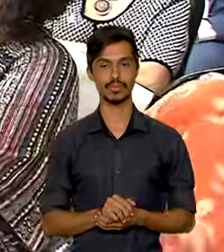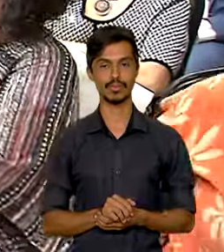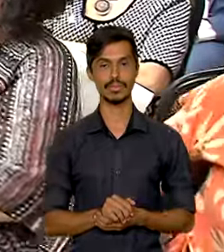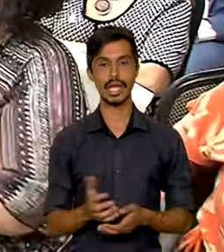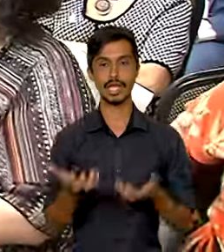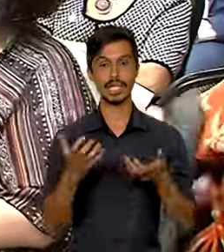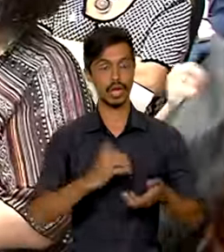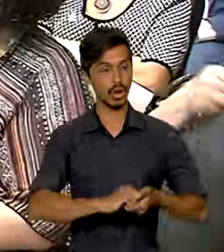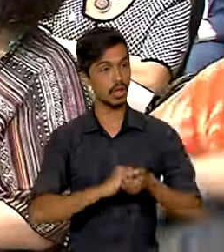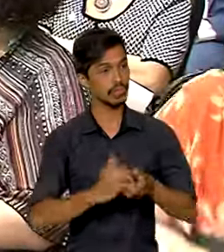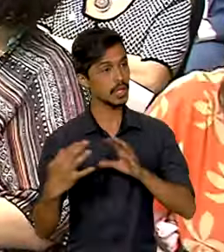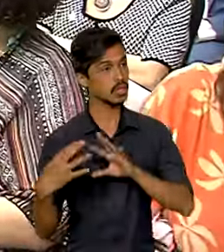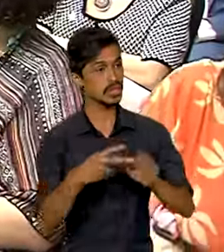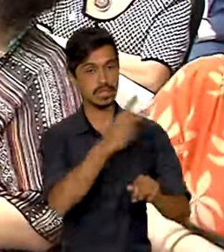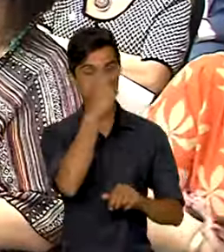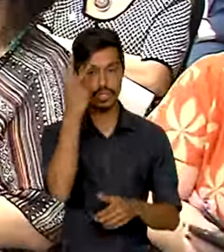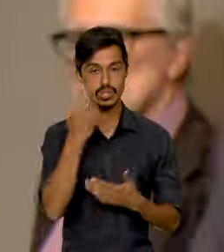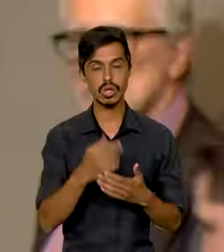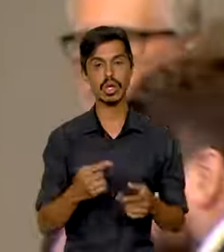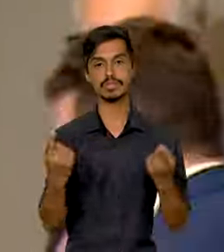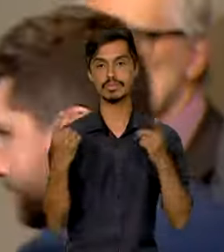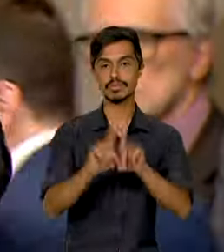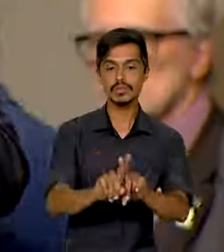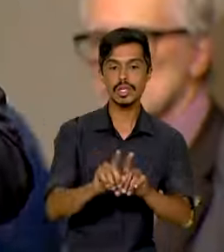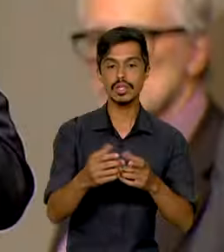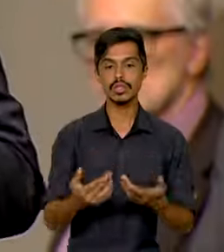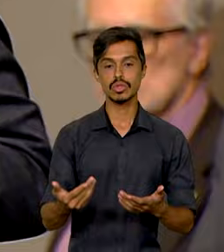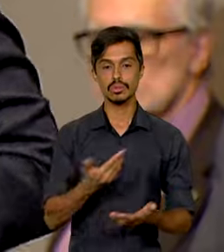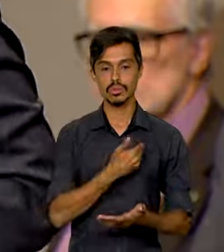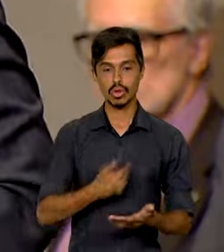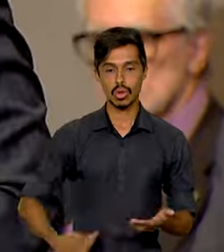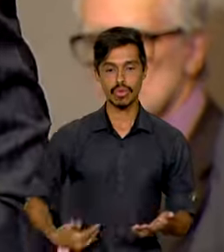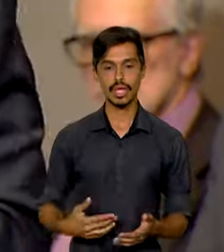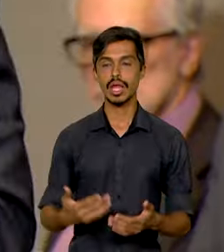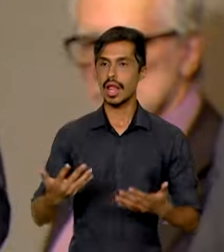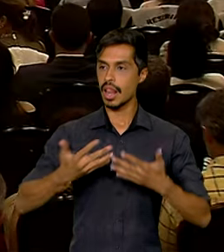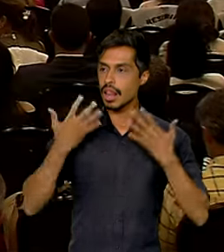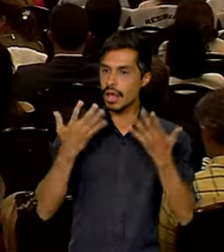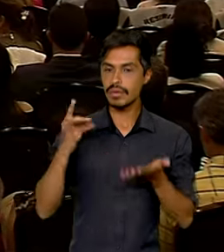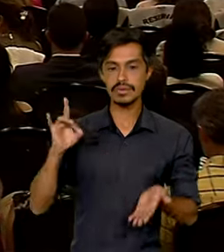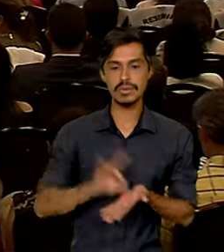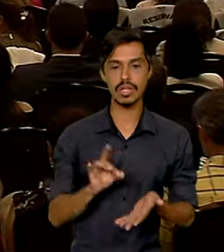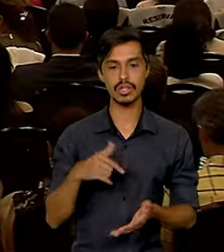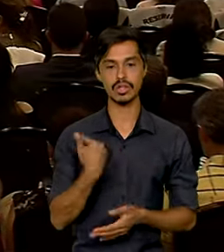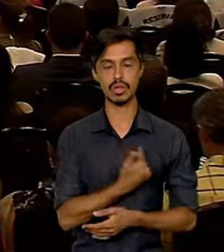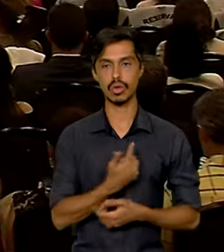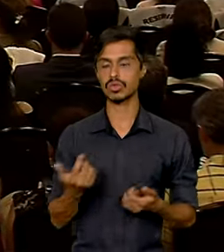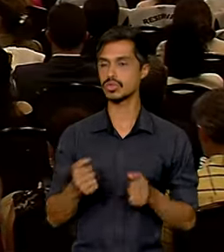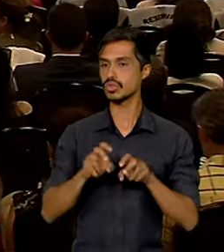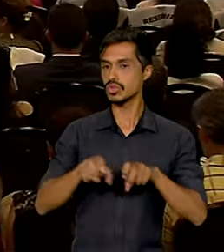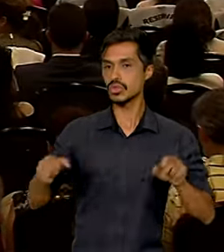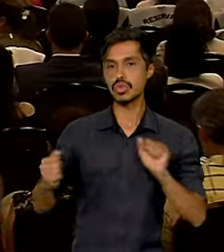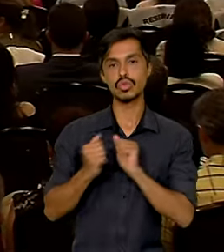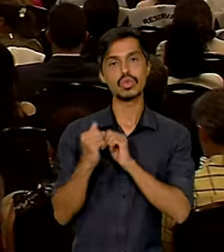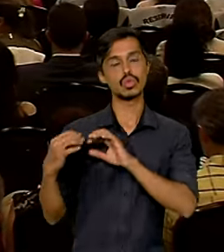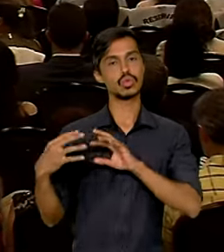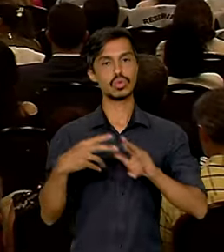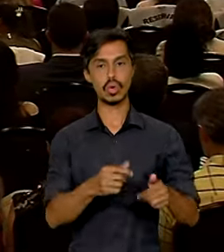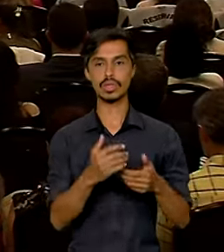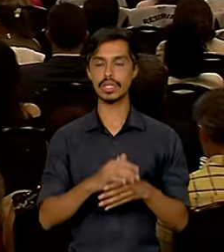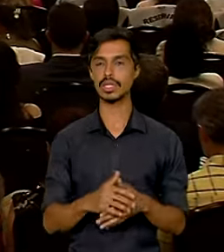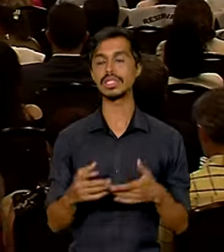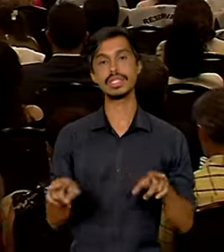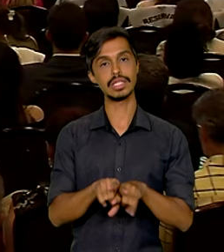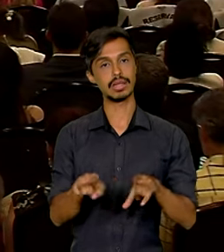Quero cumprimentar todas as companheiras e companheiros de governo. É uma imensa alegria dividir essa mesa com todos e todas. E